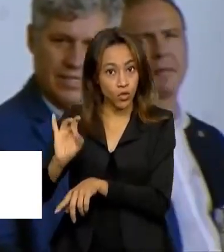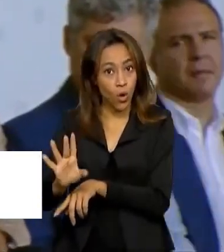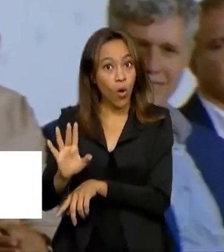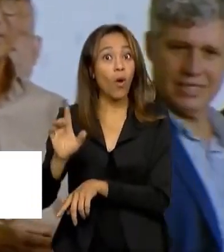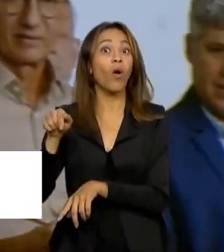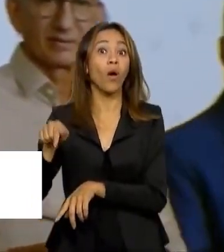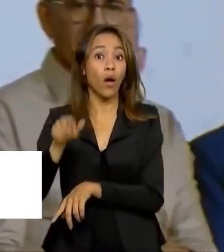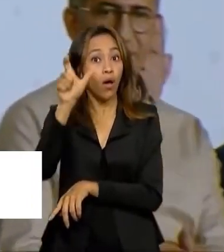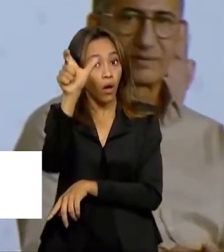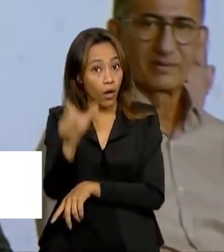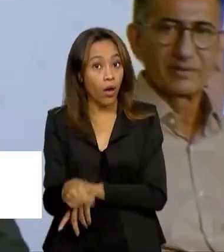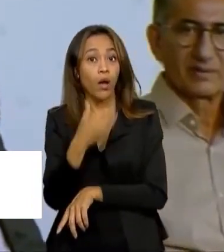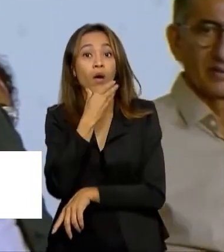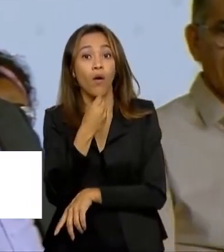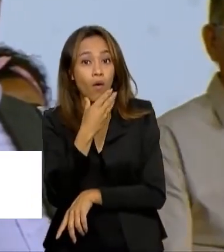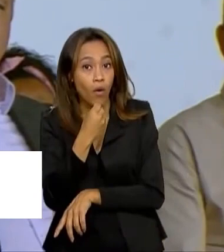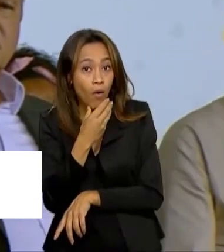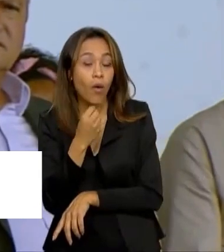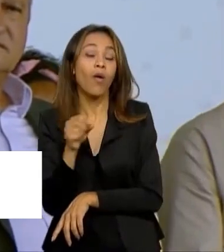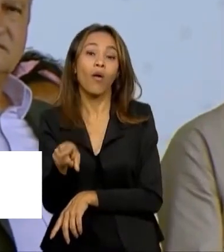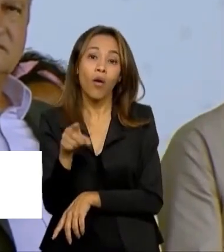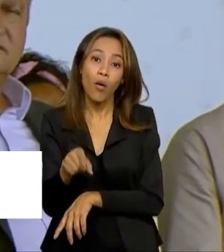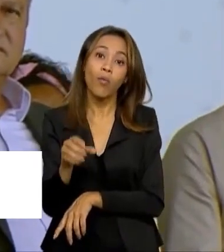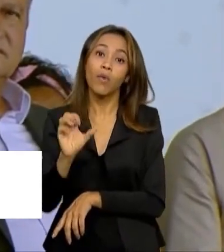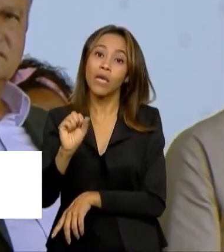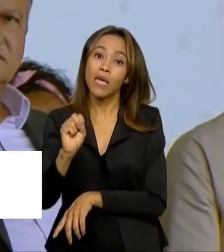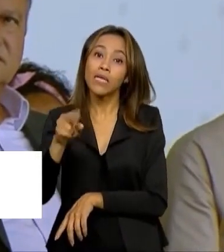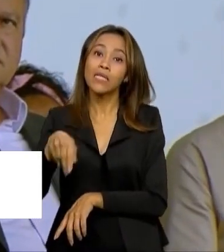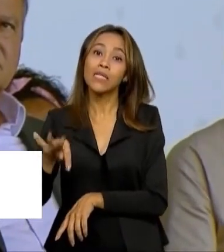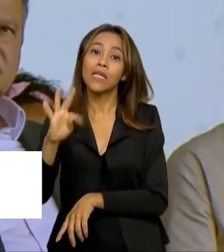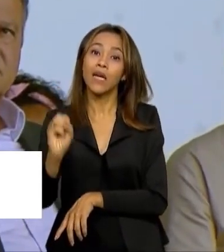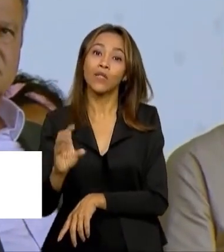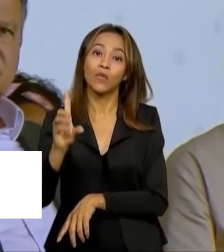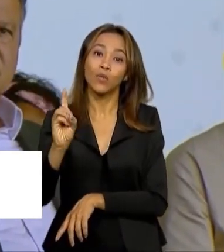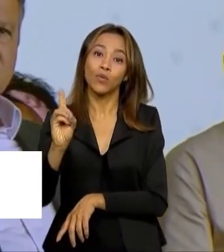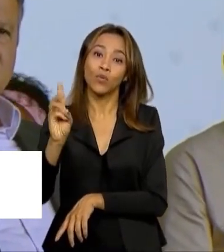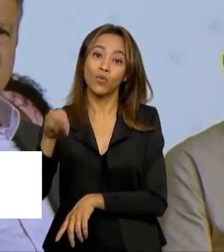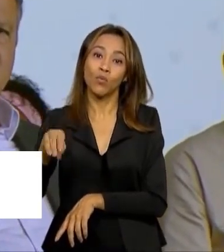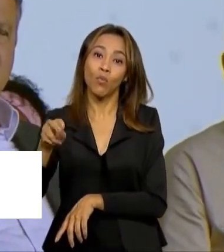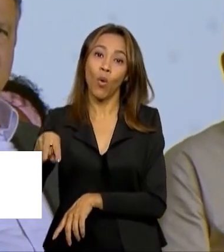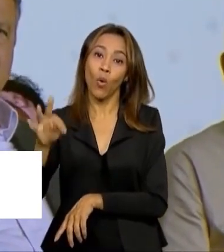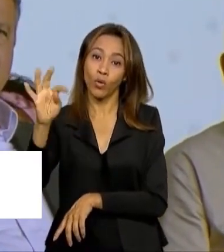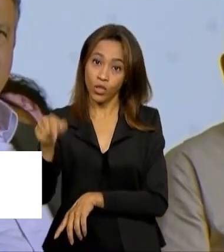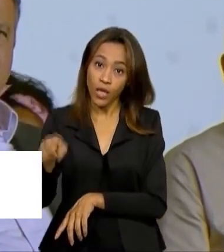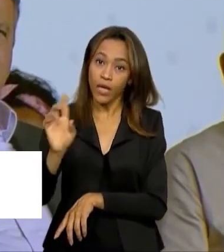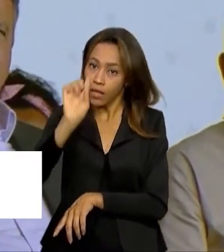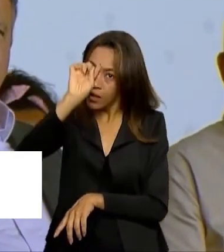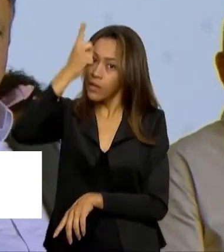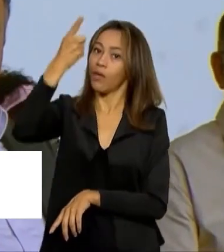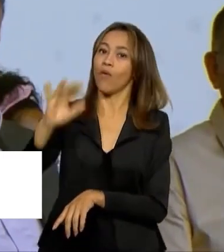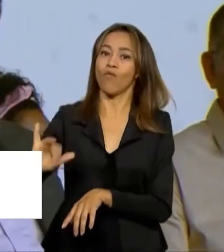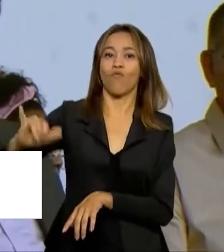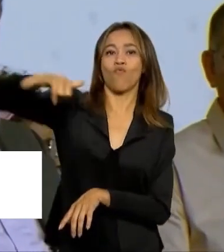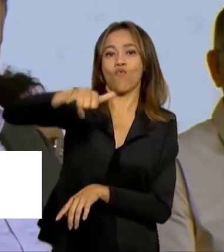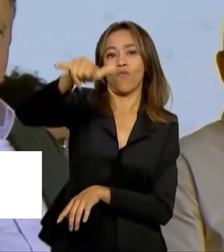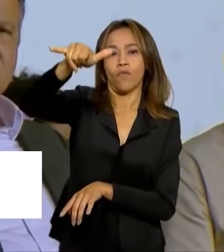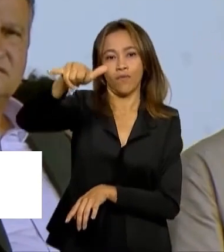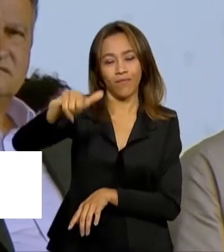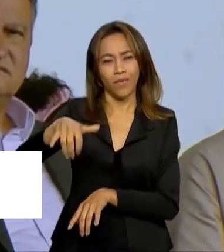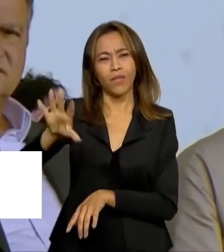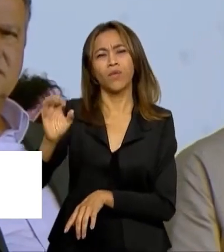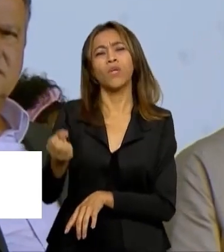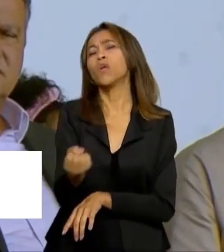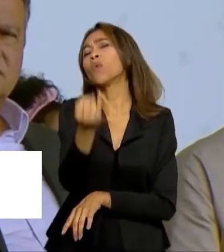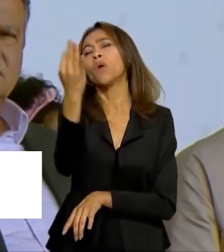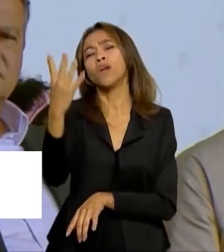um instrumento mais pesado que a terra, mais pesado que o ar, voar. Só ele. E quantos inventores